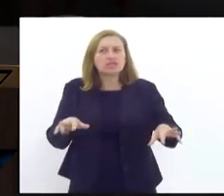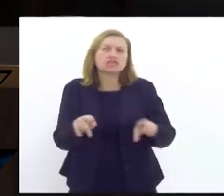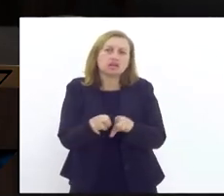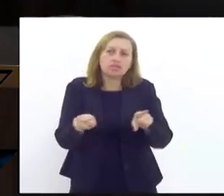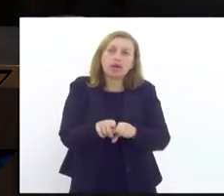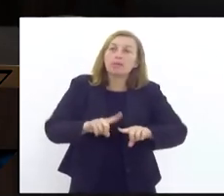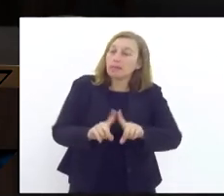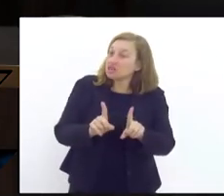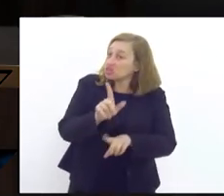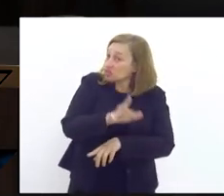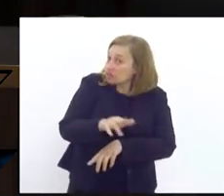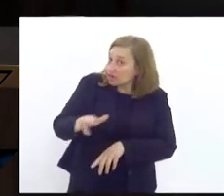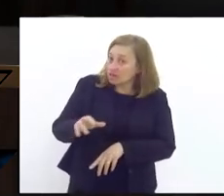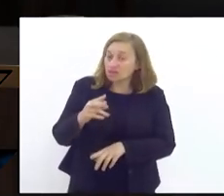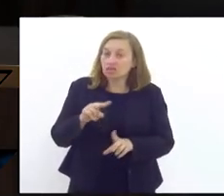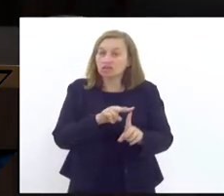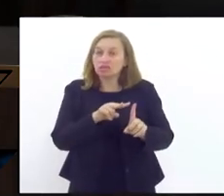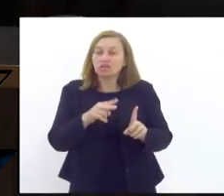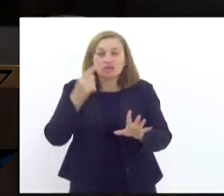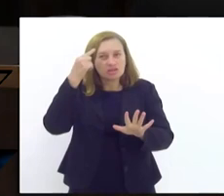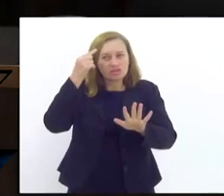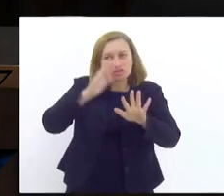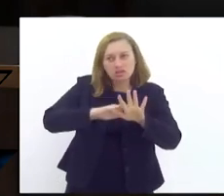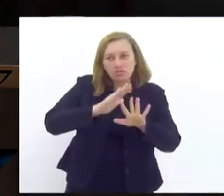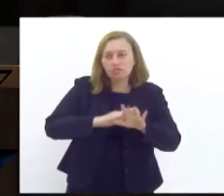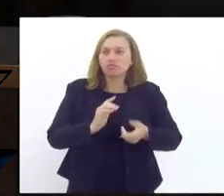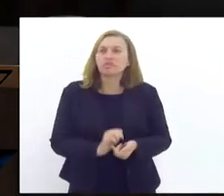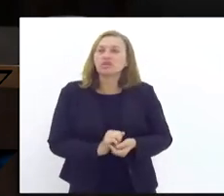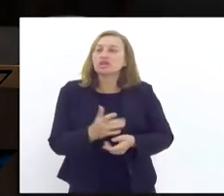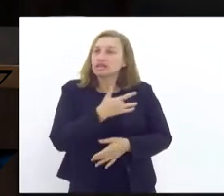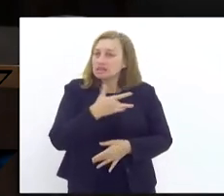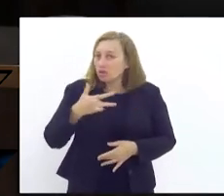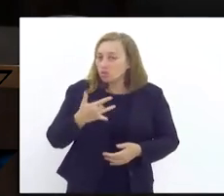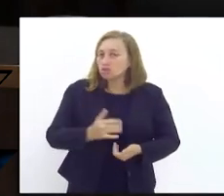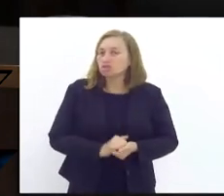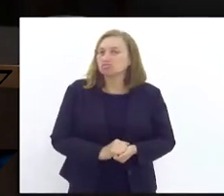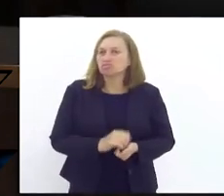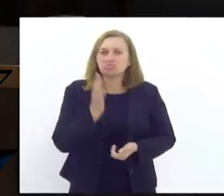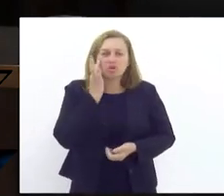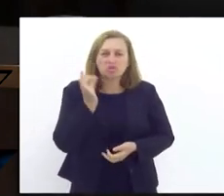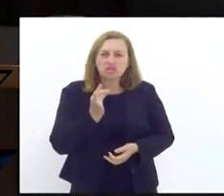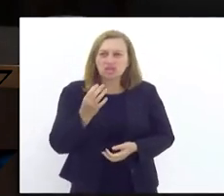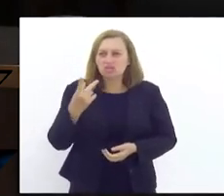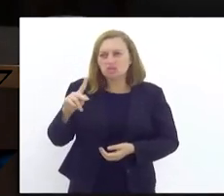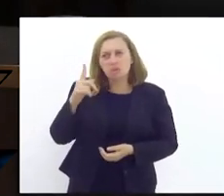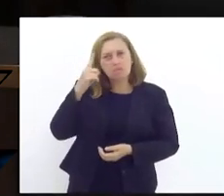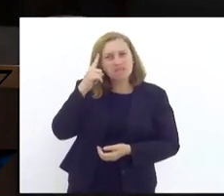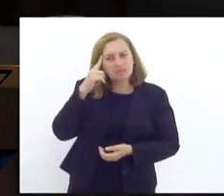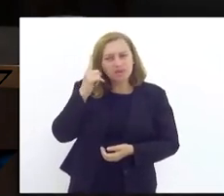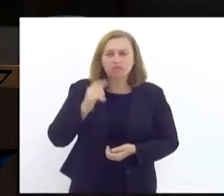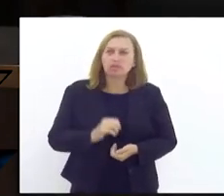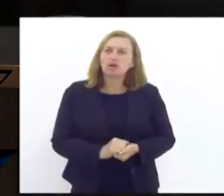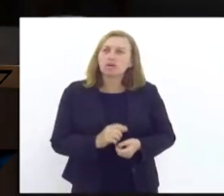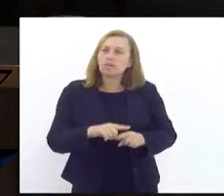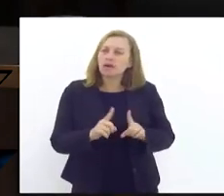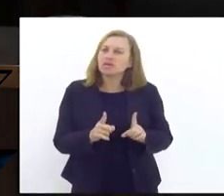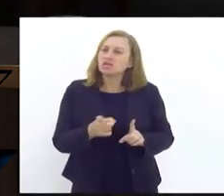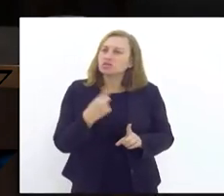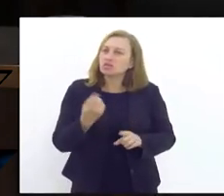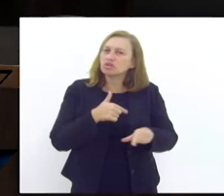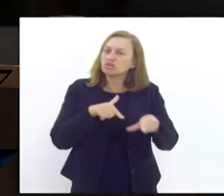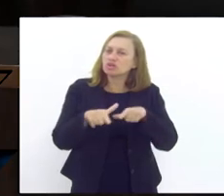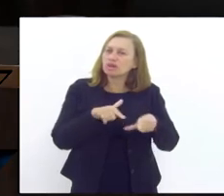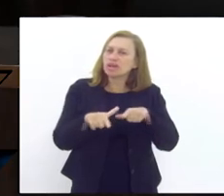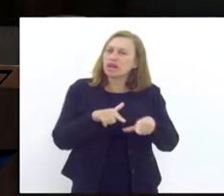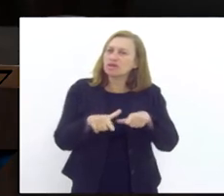mas são diferenças do ponto de vista ideológico do ponto de vista da saúde não sei o pensamento de vossa excelência mas nós trabalhamos